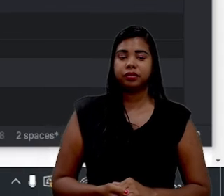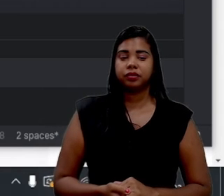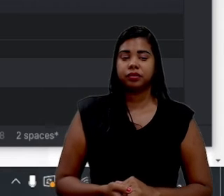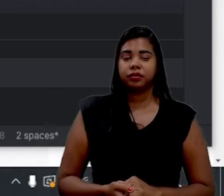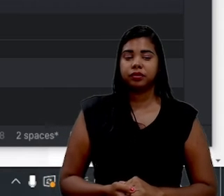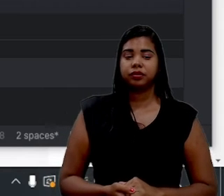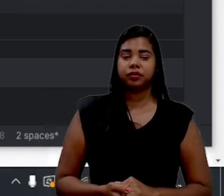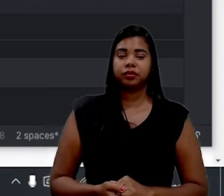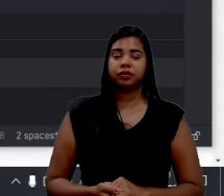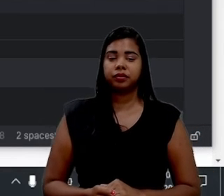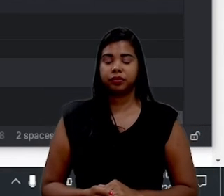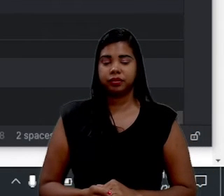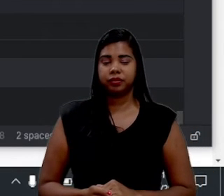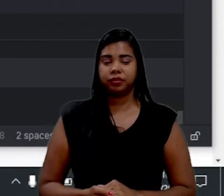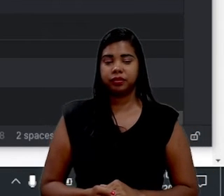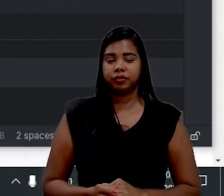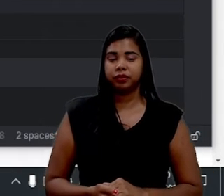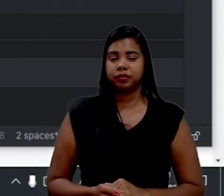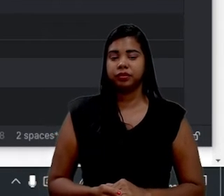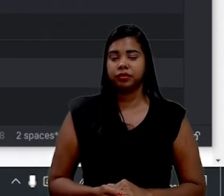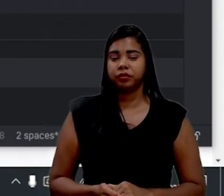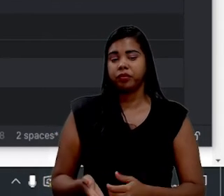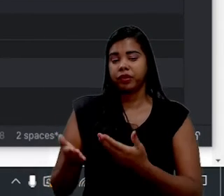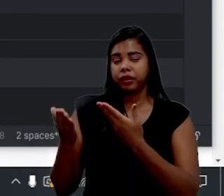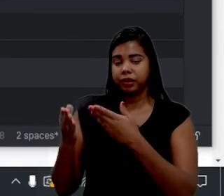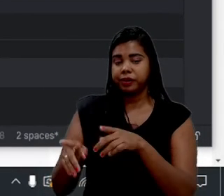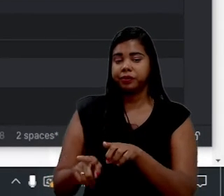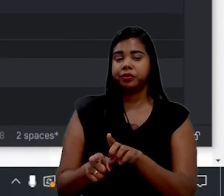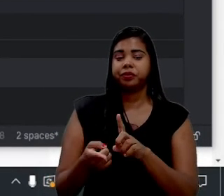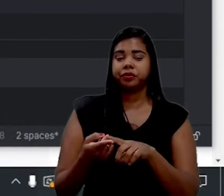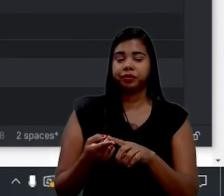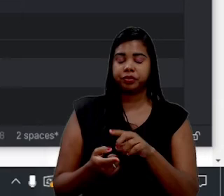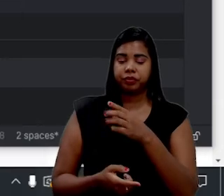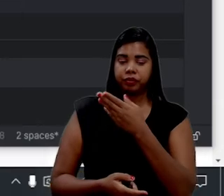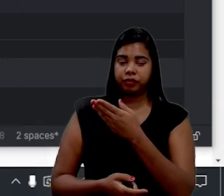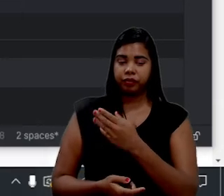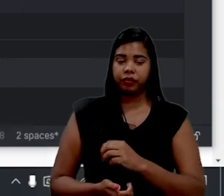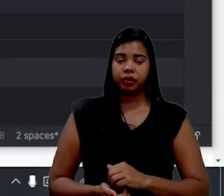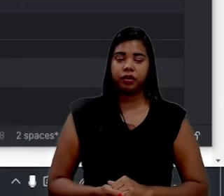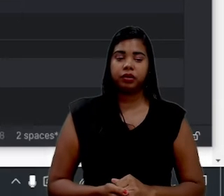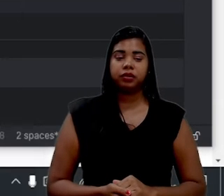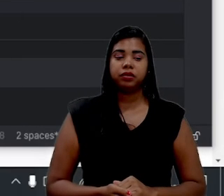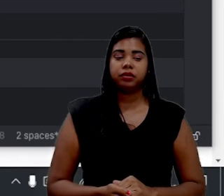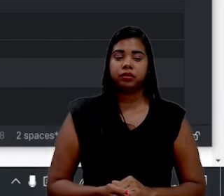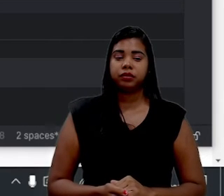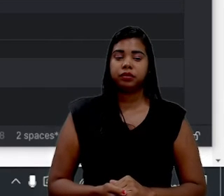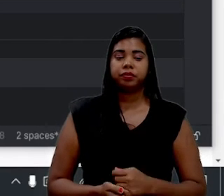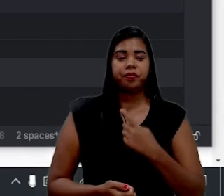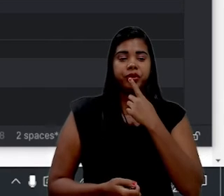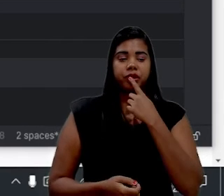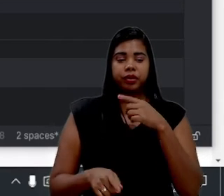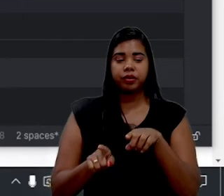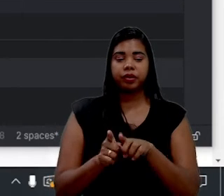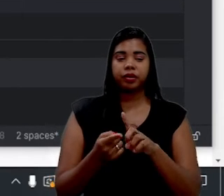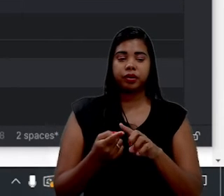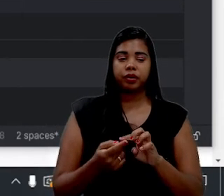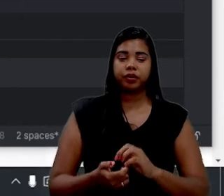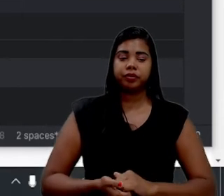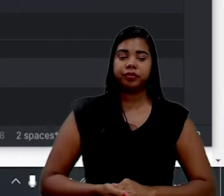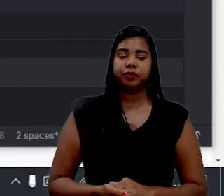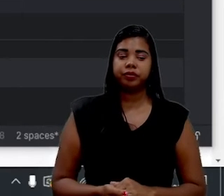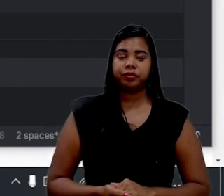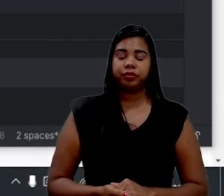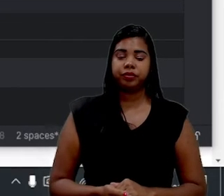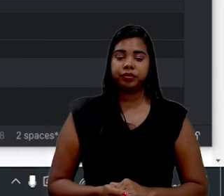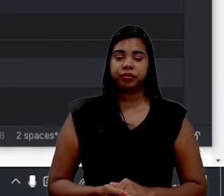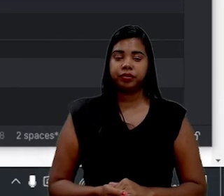Esse classe BTN Dungeon, né? BTN SM é um botão vermelho, tá, gente? É um botão, né? Um botão padrão aí